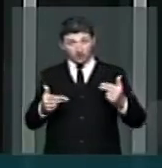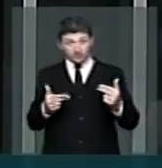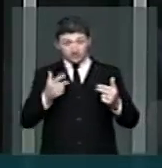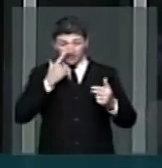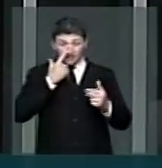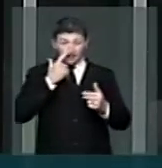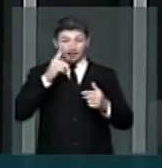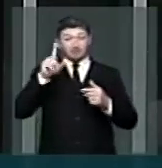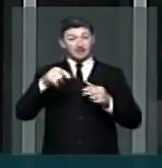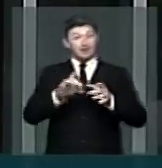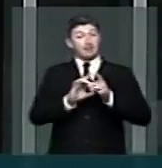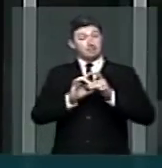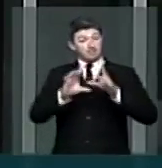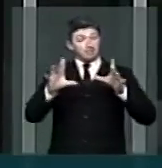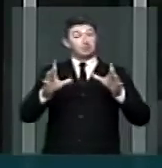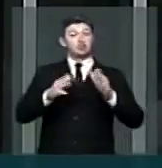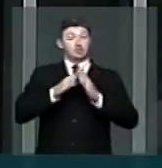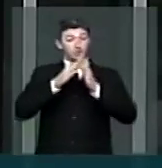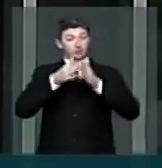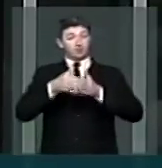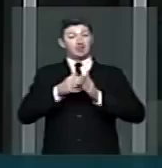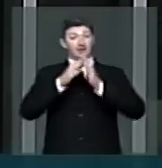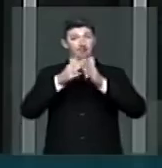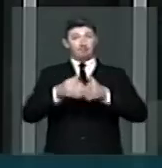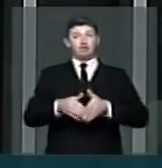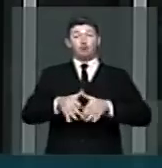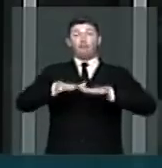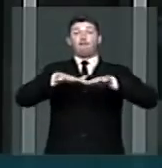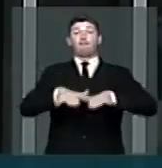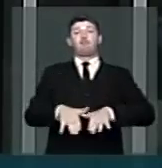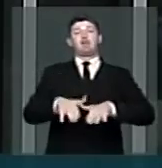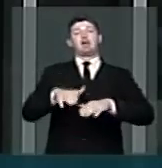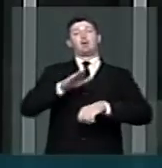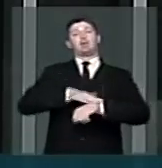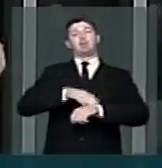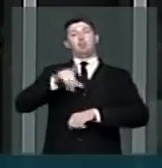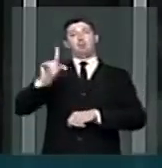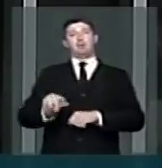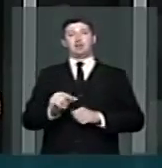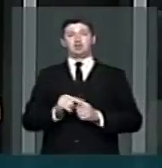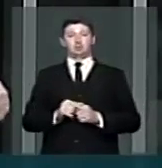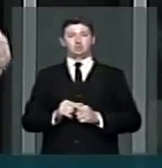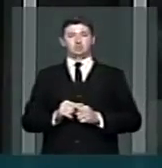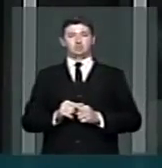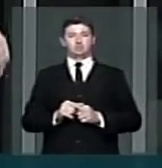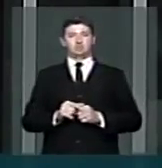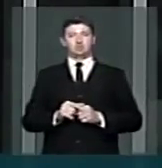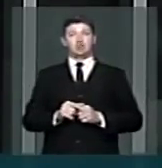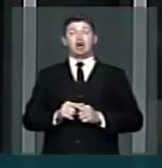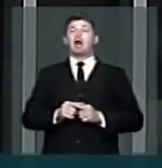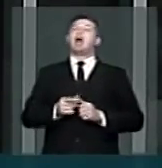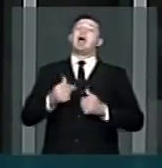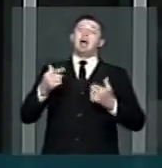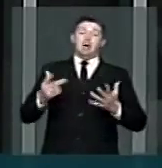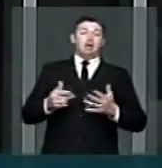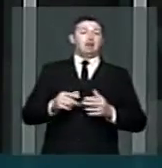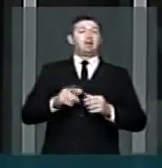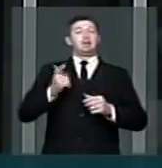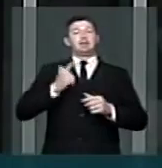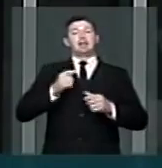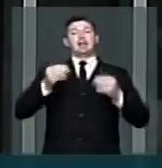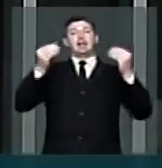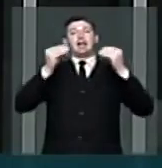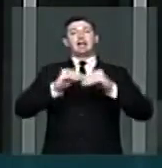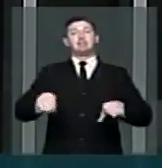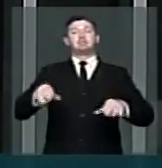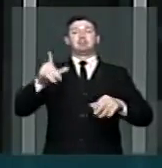é permitir que os navios fiquem menos tempo dentro dos portos, para que possam não gerar menos